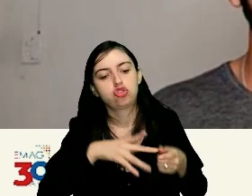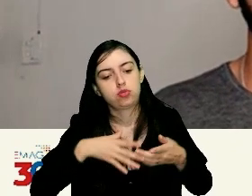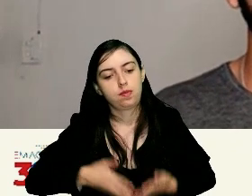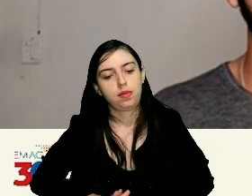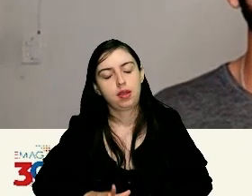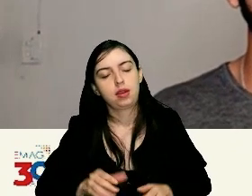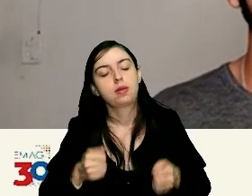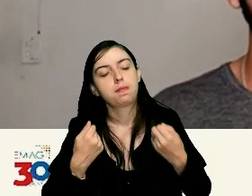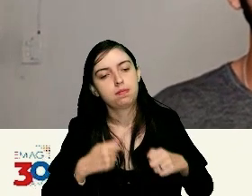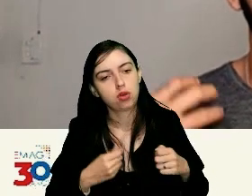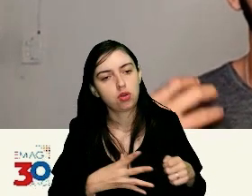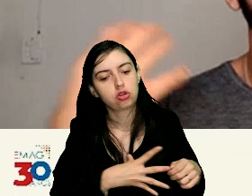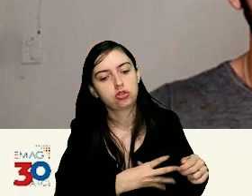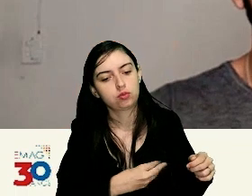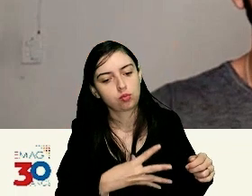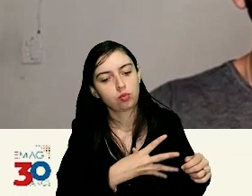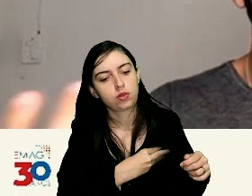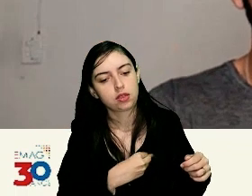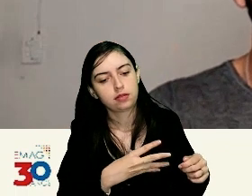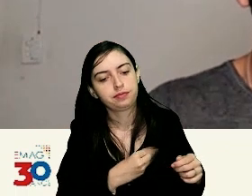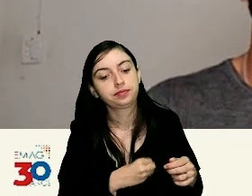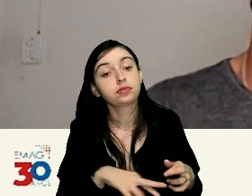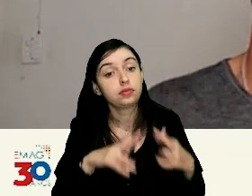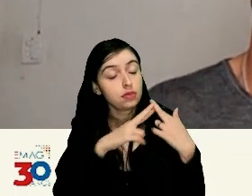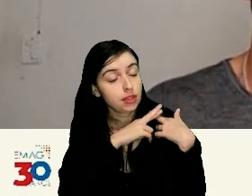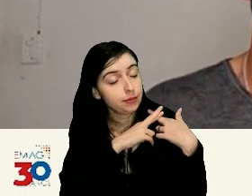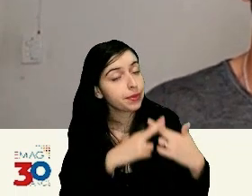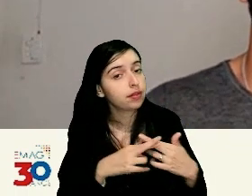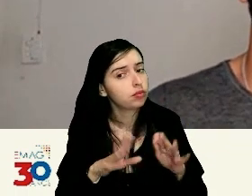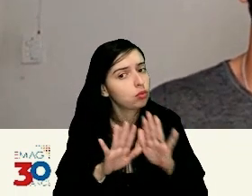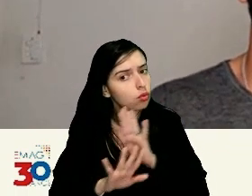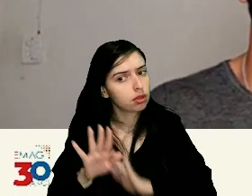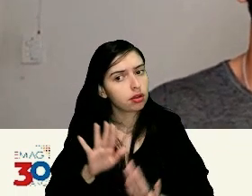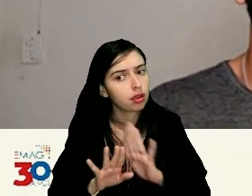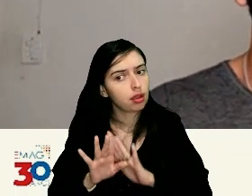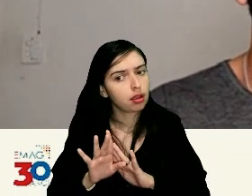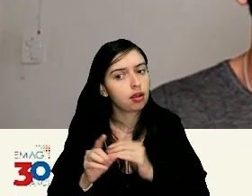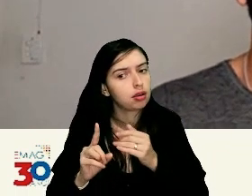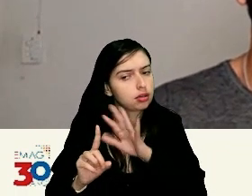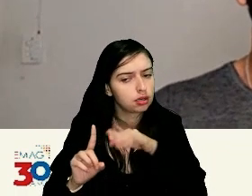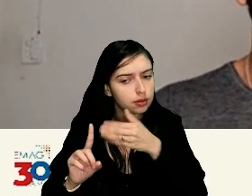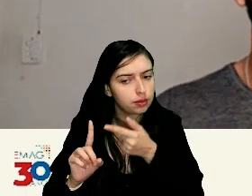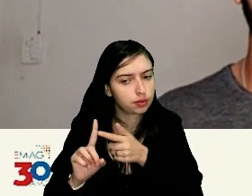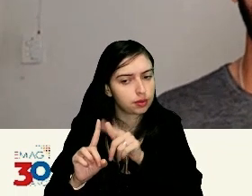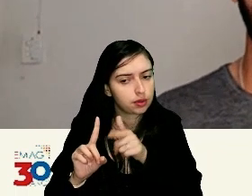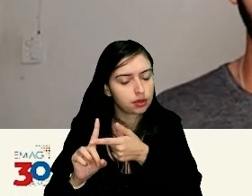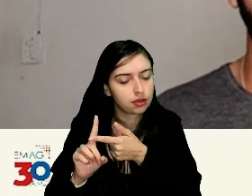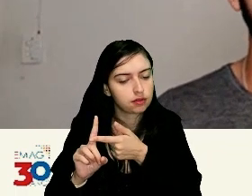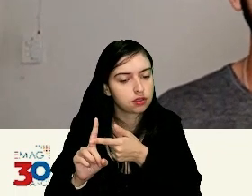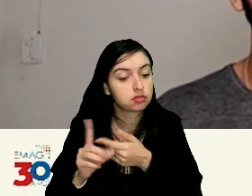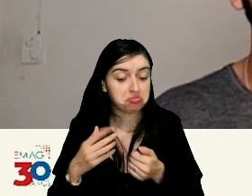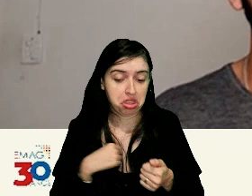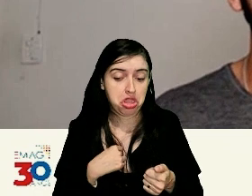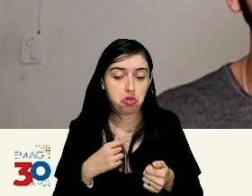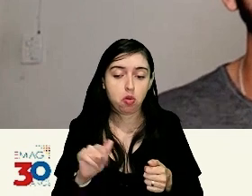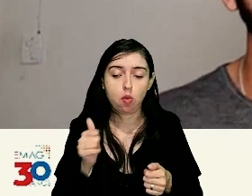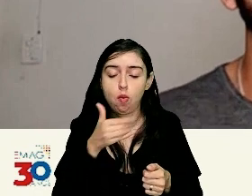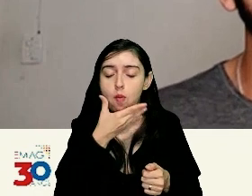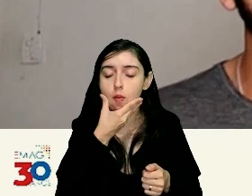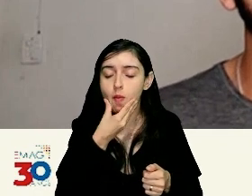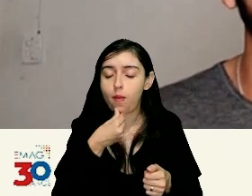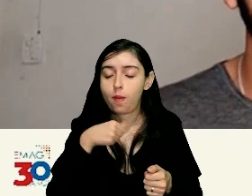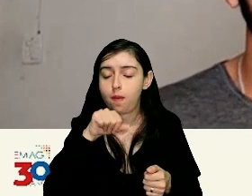A responsabilidade minha é de cuidar essa pessoa que está gestando, se eu sou o pai dessa criança. Ou, pelo menos, oferecer o melhor